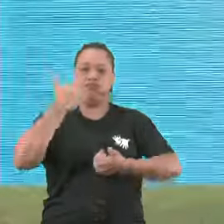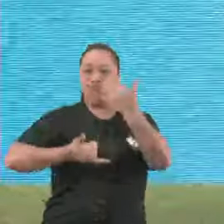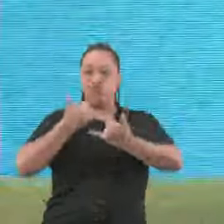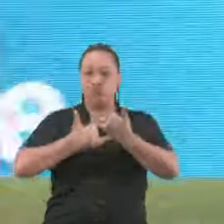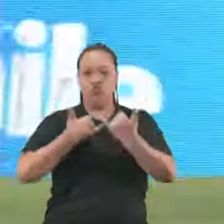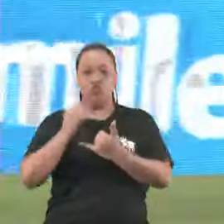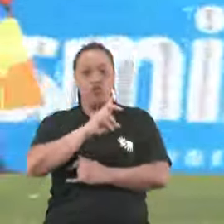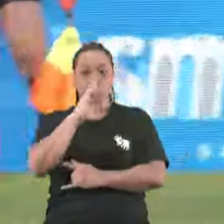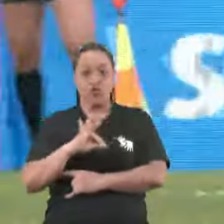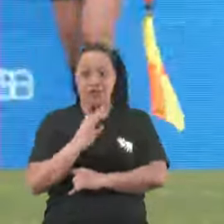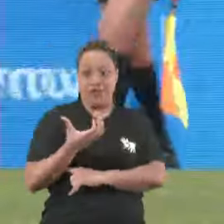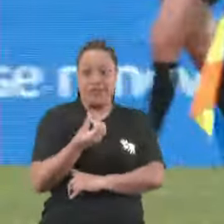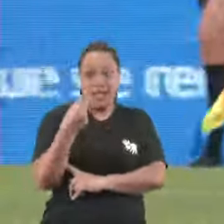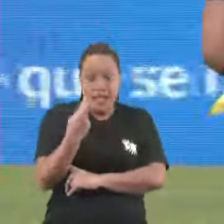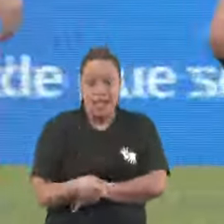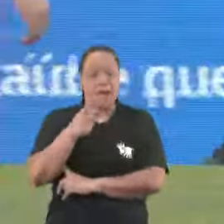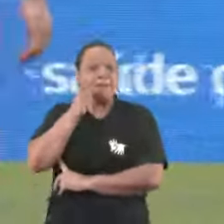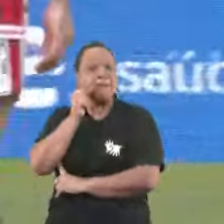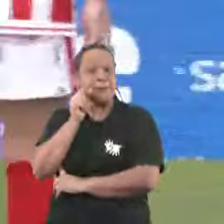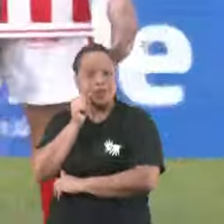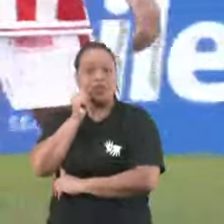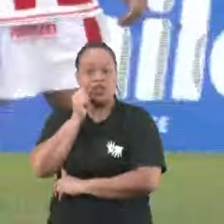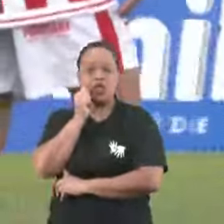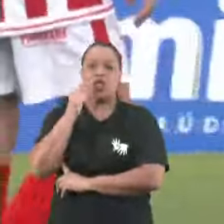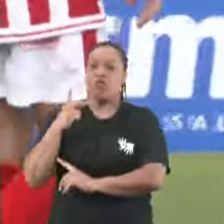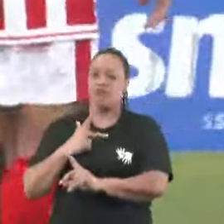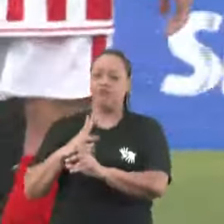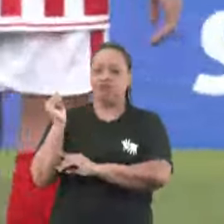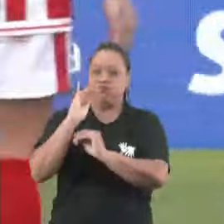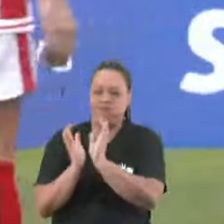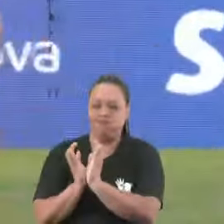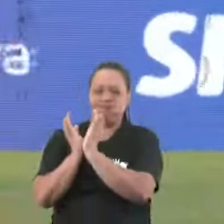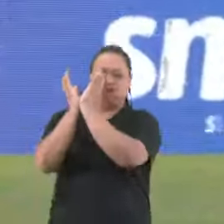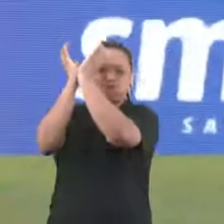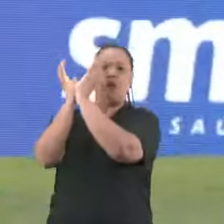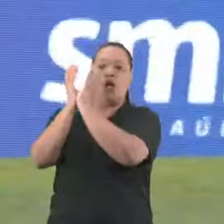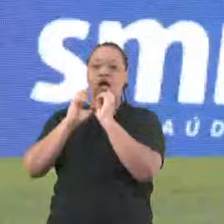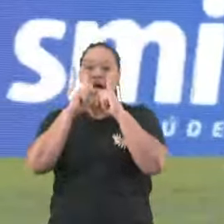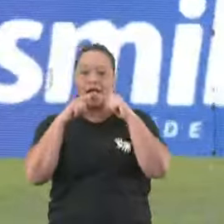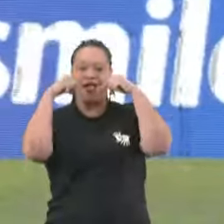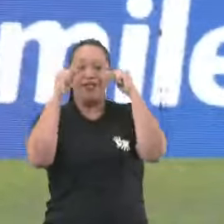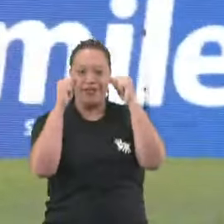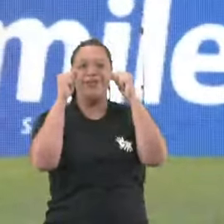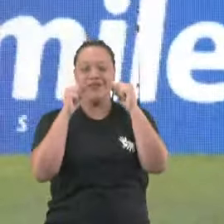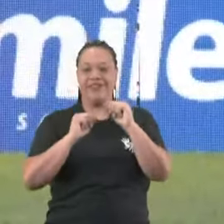dia 6 em Maceió, valendo o título do Alagoano 2024 é massa.